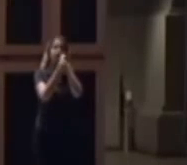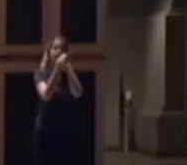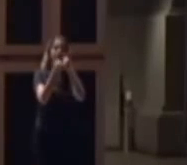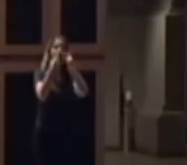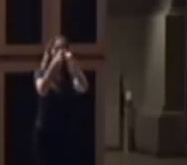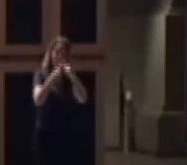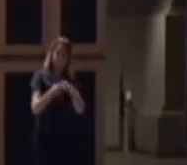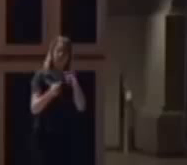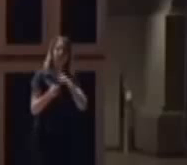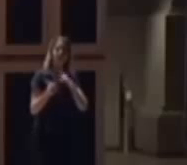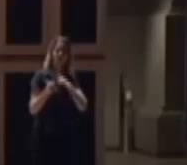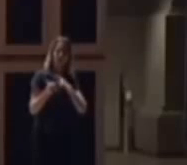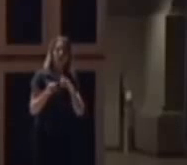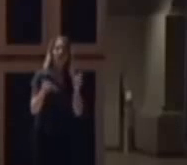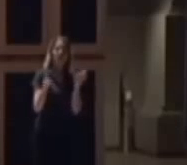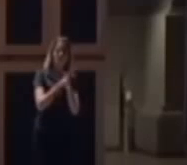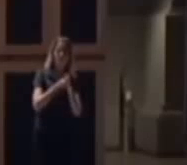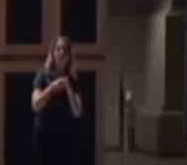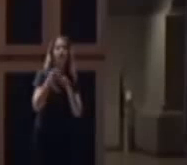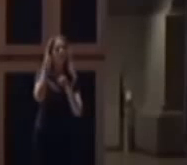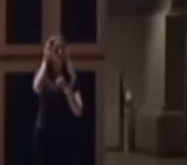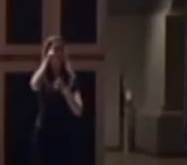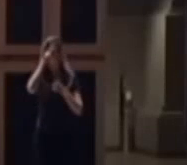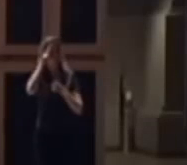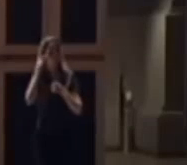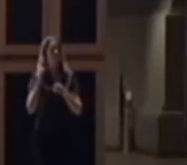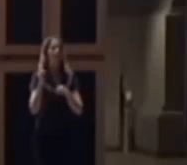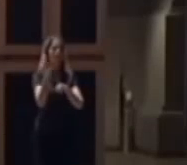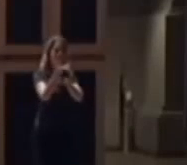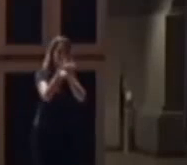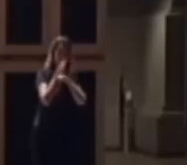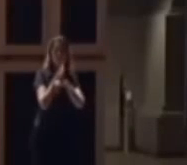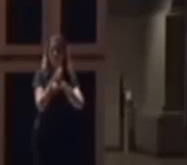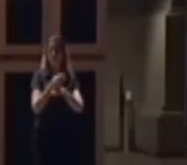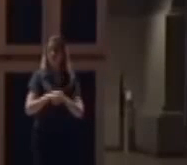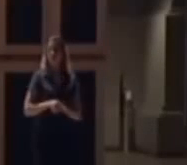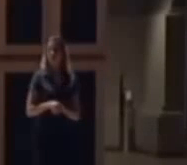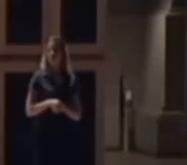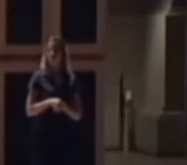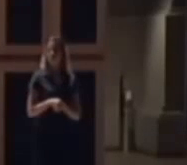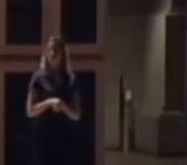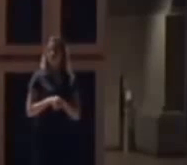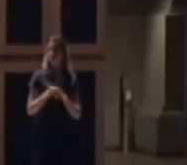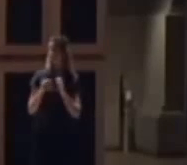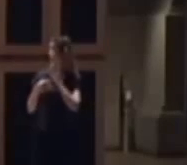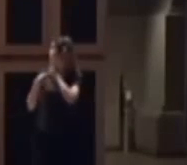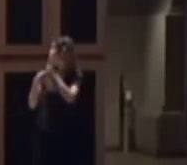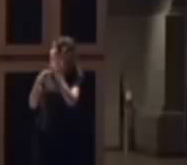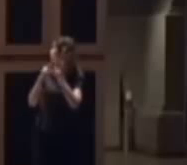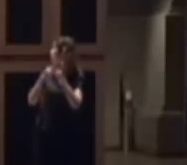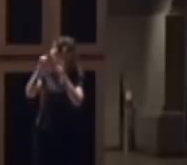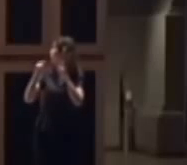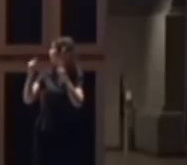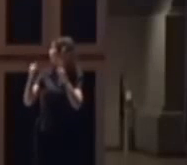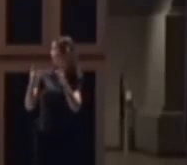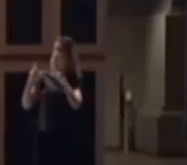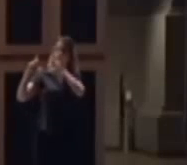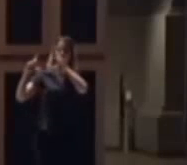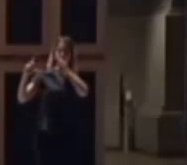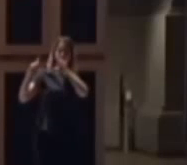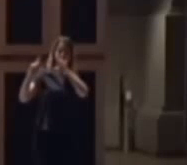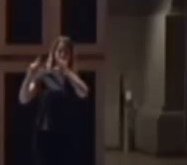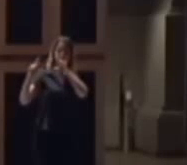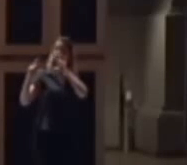conservação do patrimônio histórico e artístico. E aí tem uma... Pode passar? Tem um gráfico que apresenta o que está...